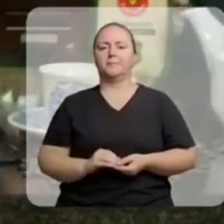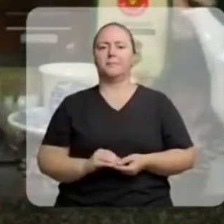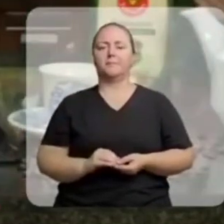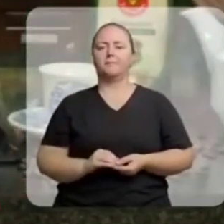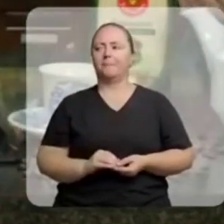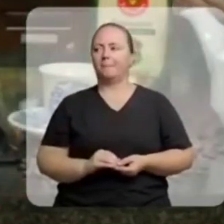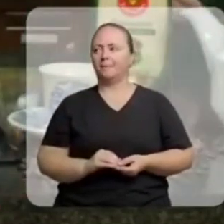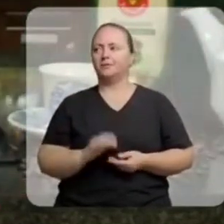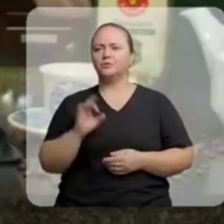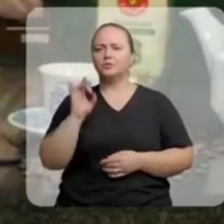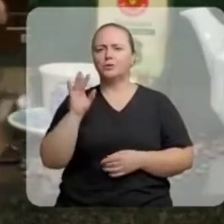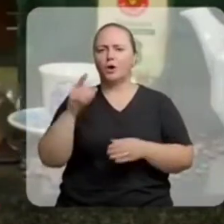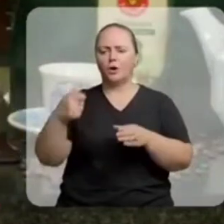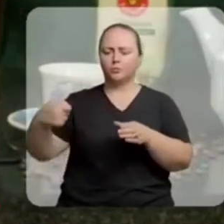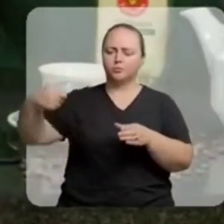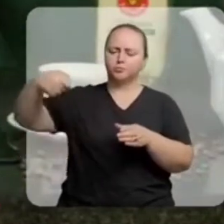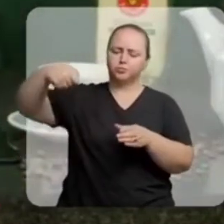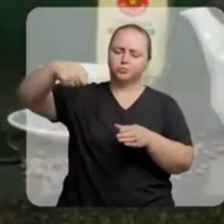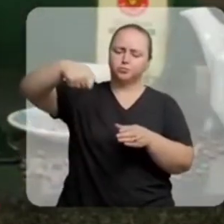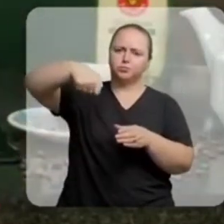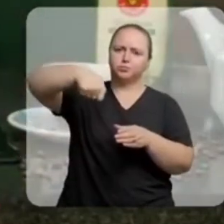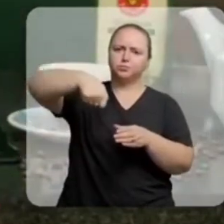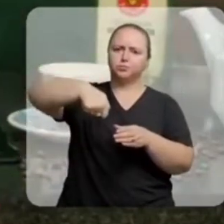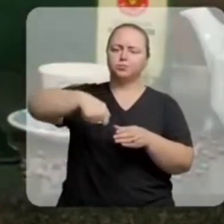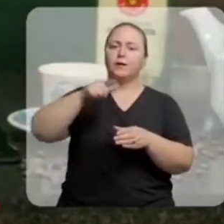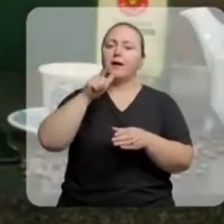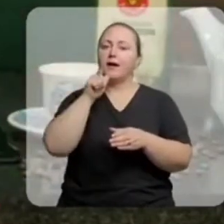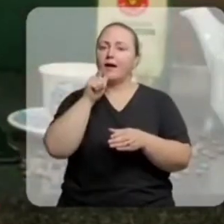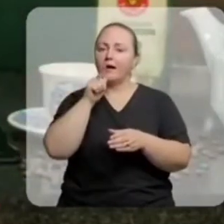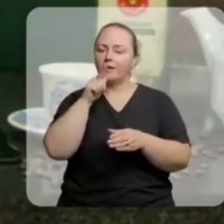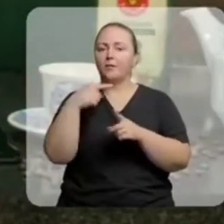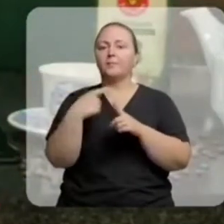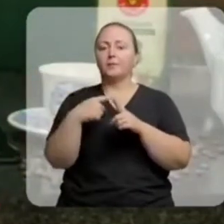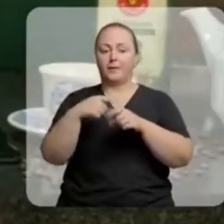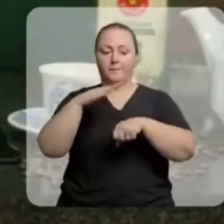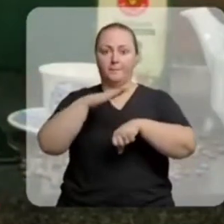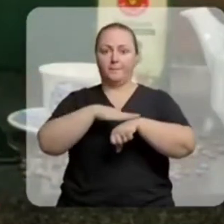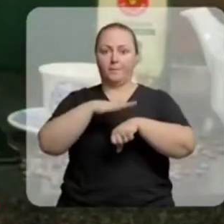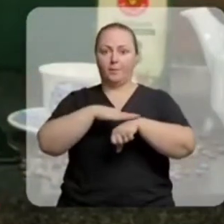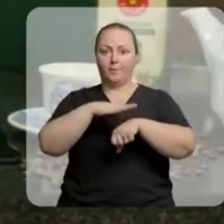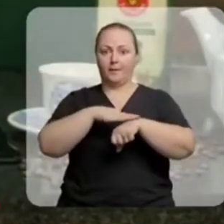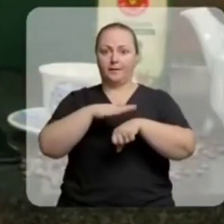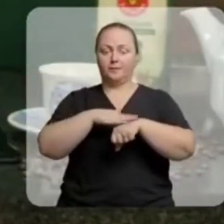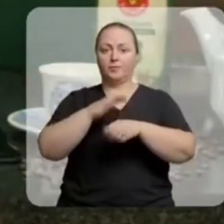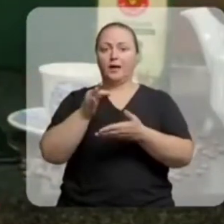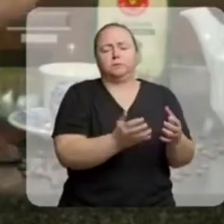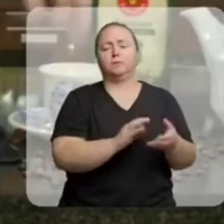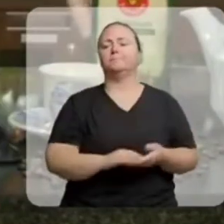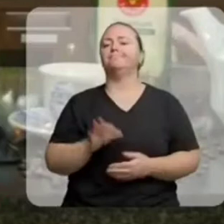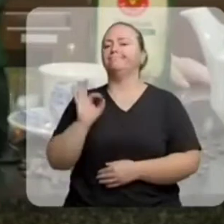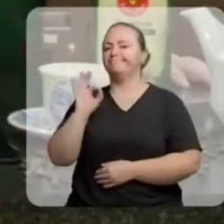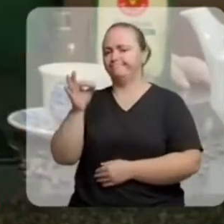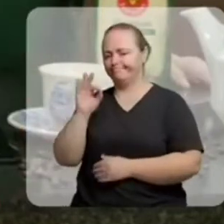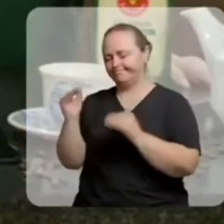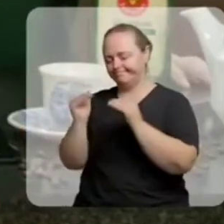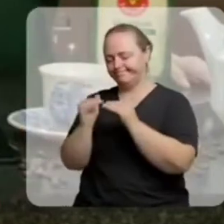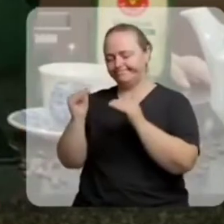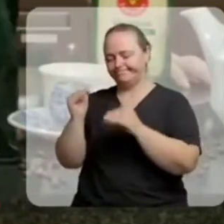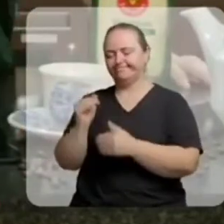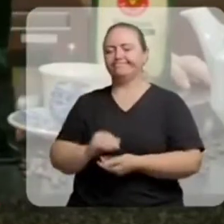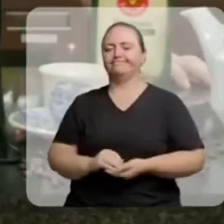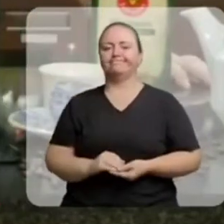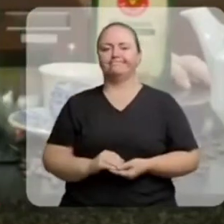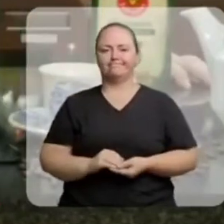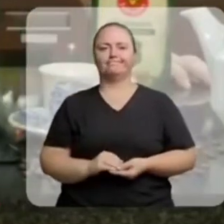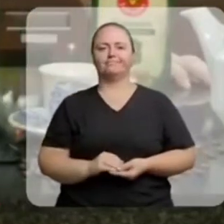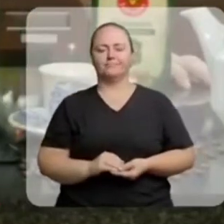aberto. Eu vou só despejar um pouquinho de água para a hora que o café cair. É, não vai amargar. E no fogo médio,